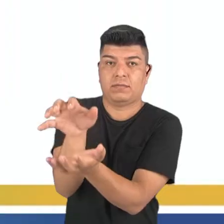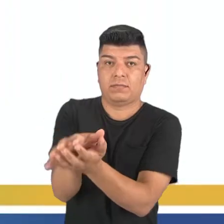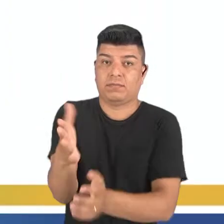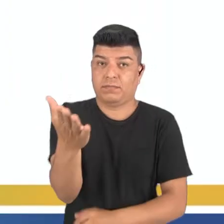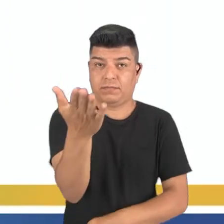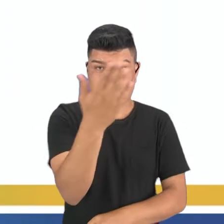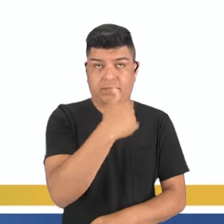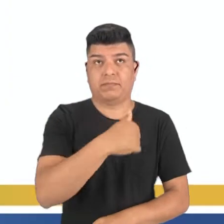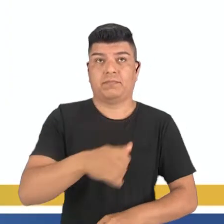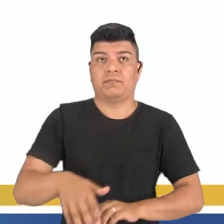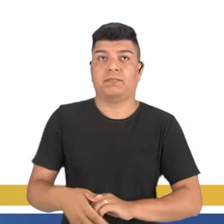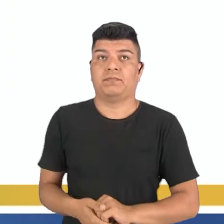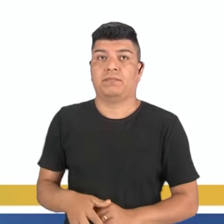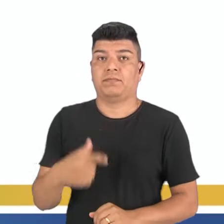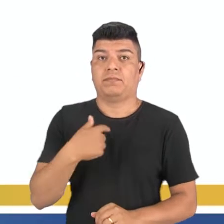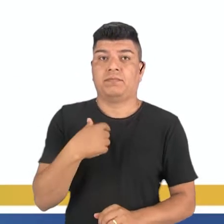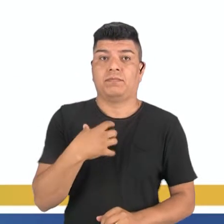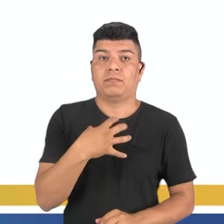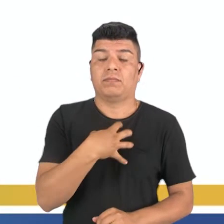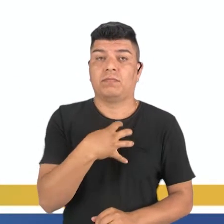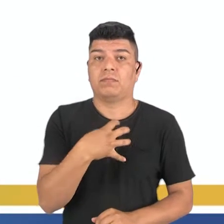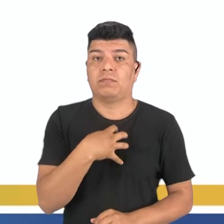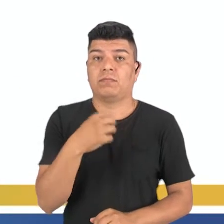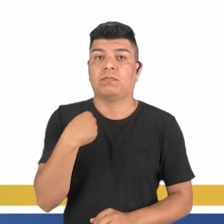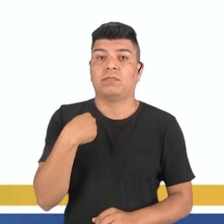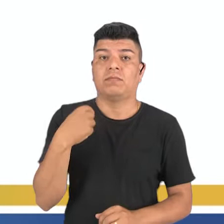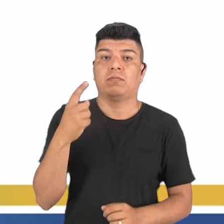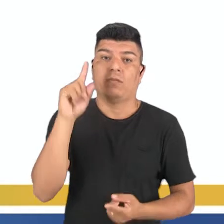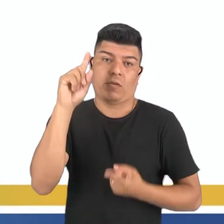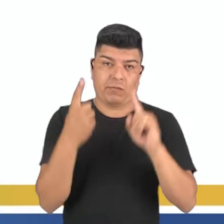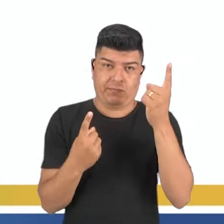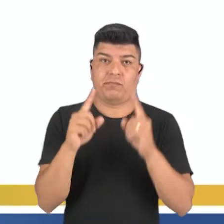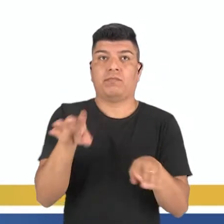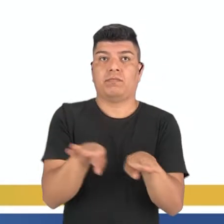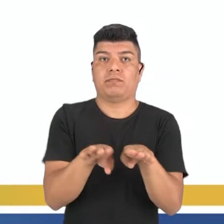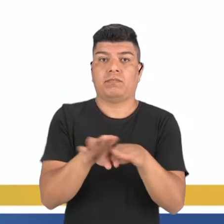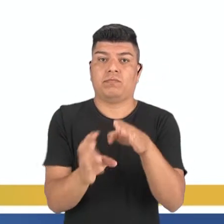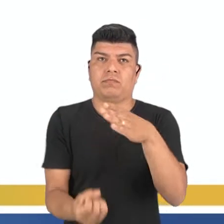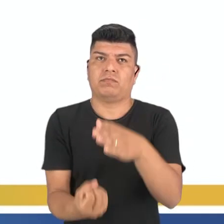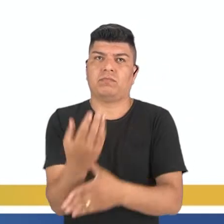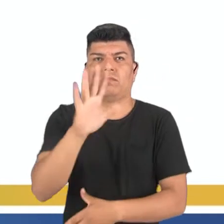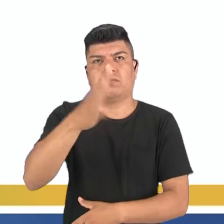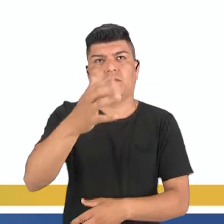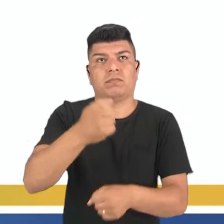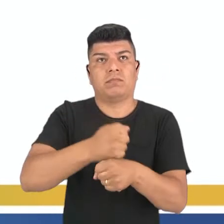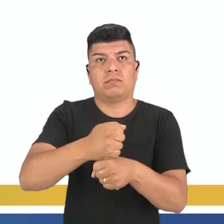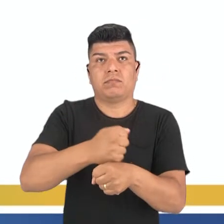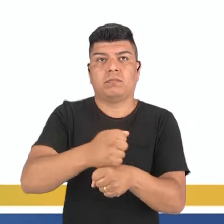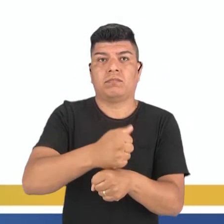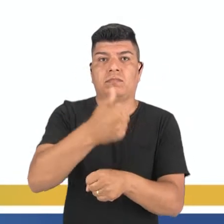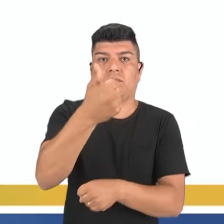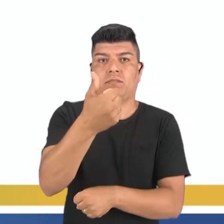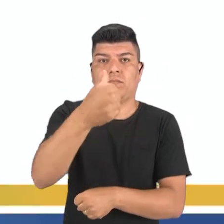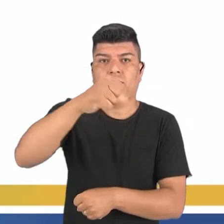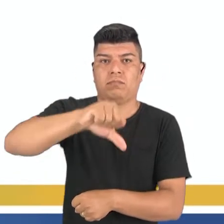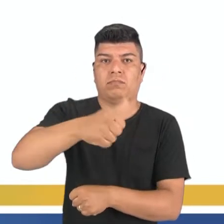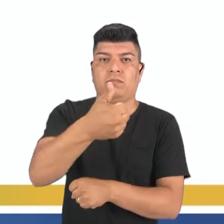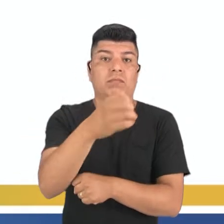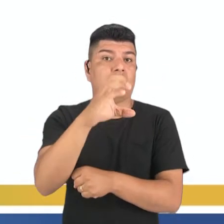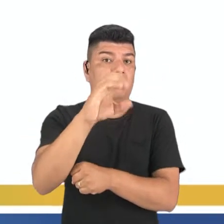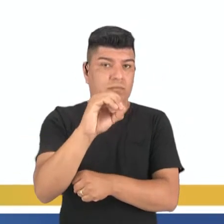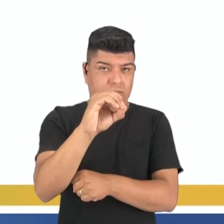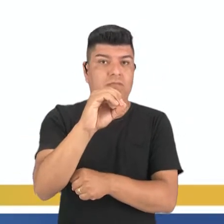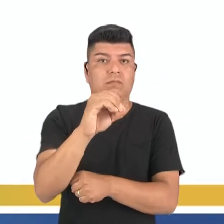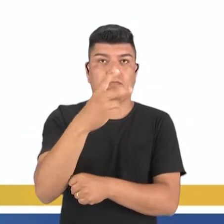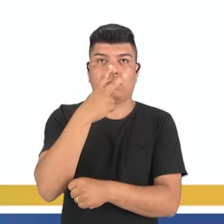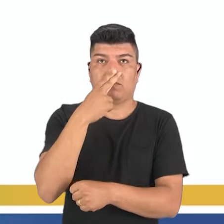comigo. Este é um estilo pernambucano de carnaval, surgida por volta de 1910. É uma espécie